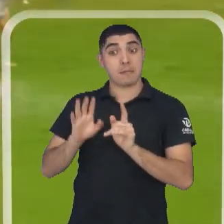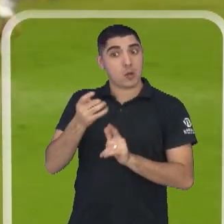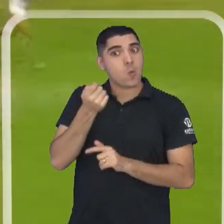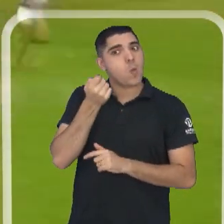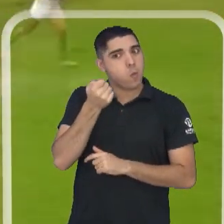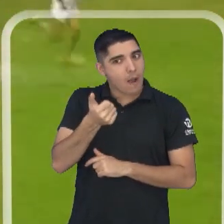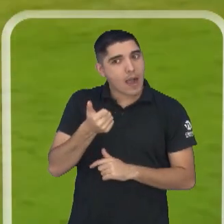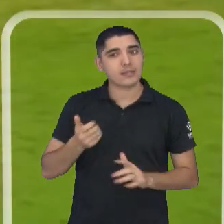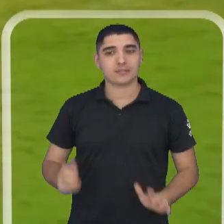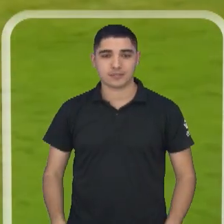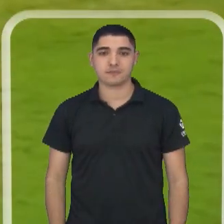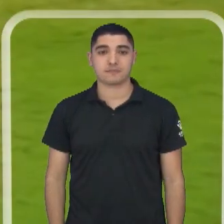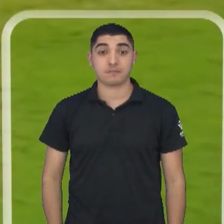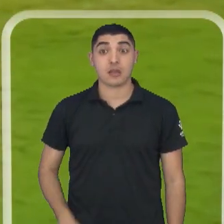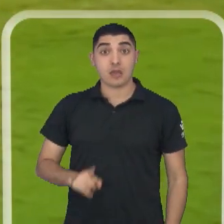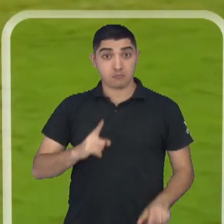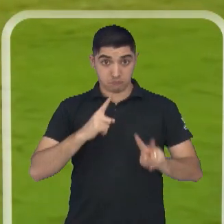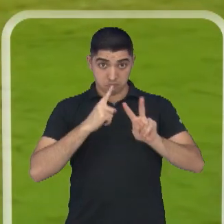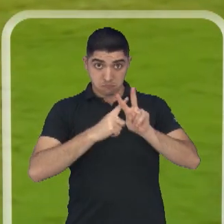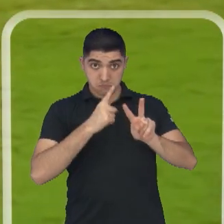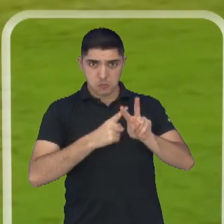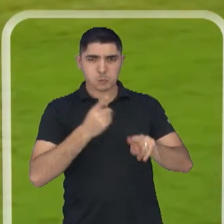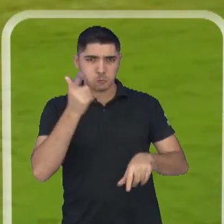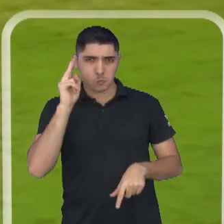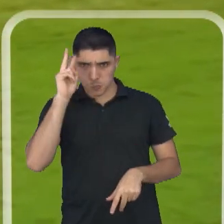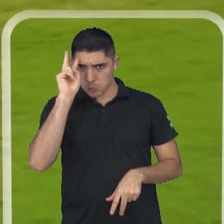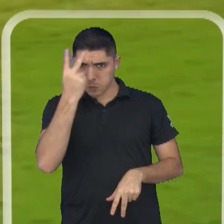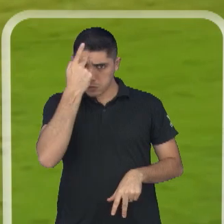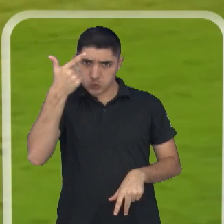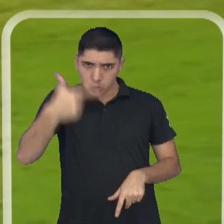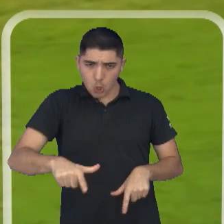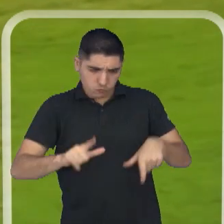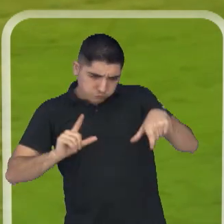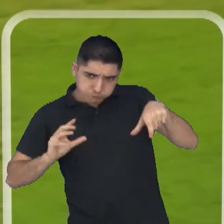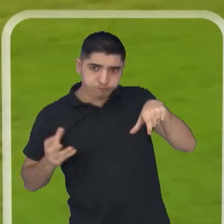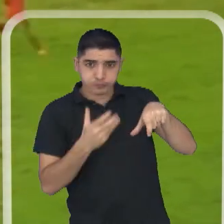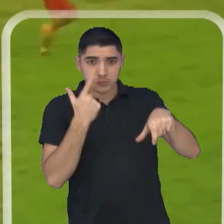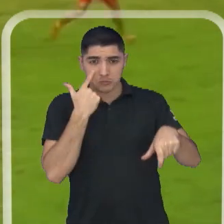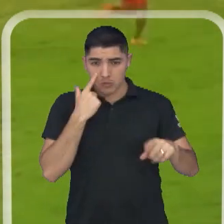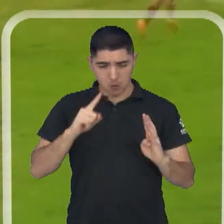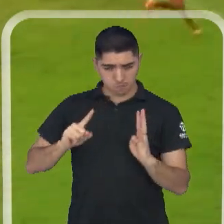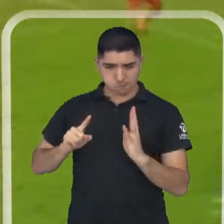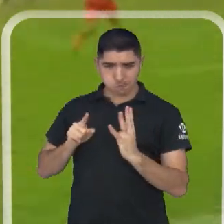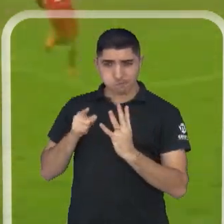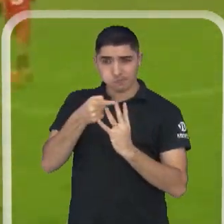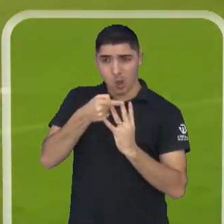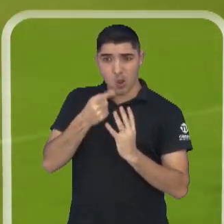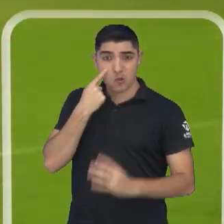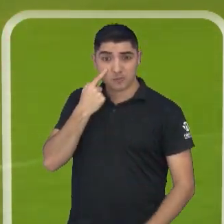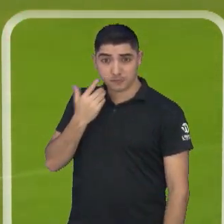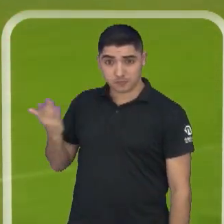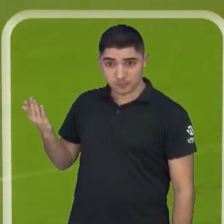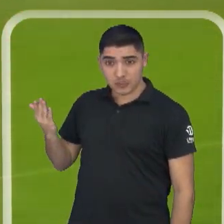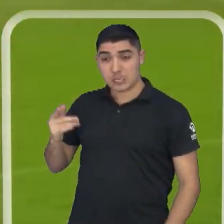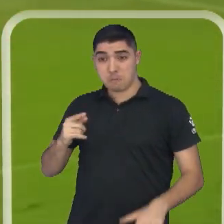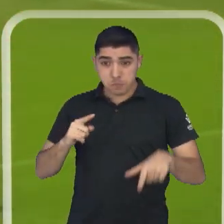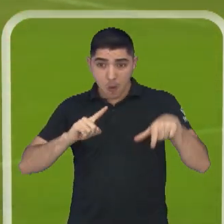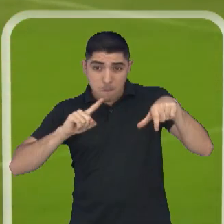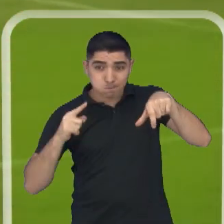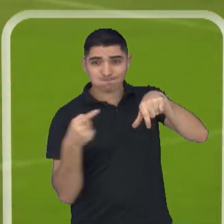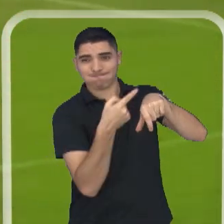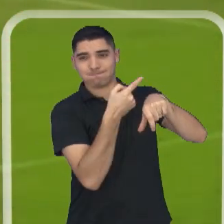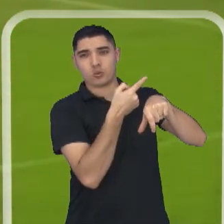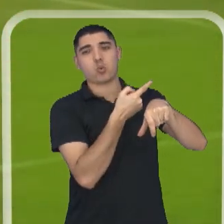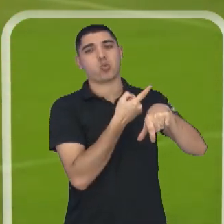goleiro Anderson. O capivariano respondeu nessa cobrança de falta. Carlos Eduardo fez o levantamento e Leonan subiu mais